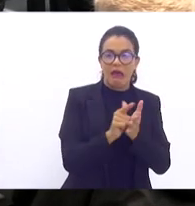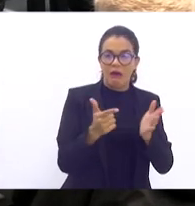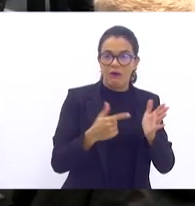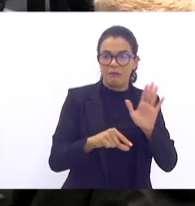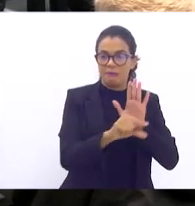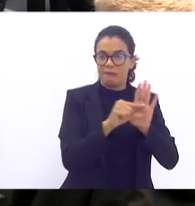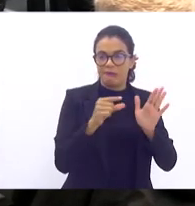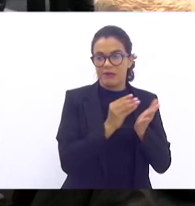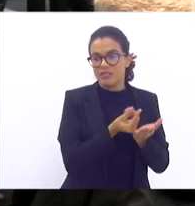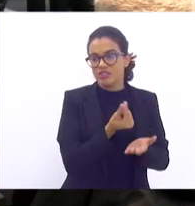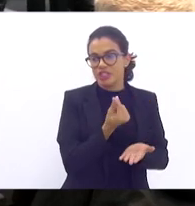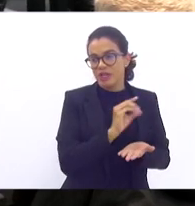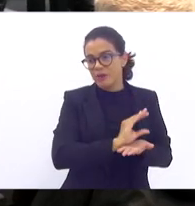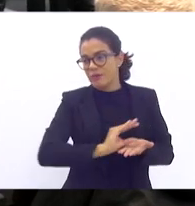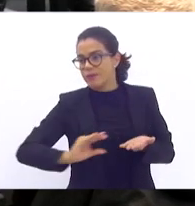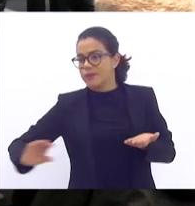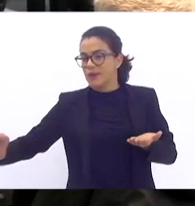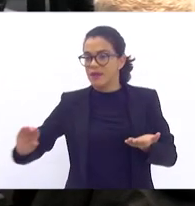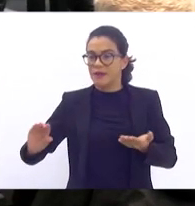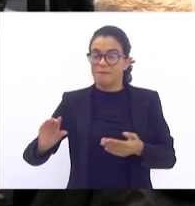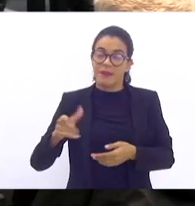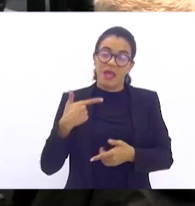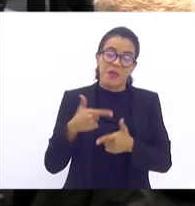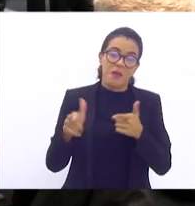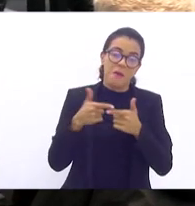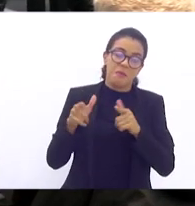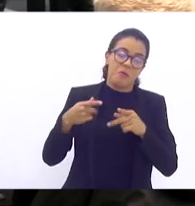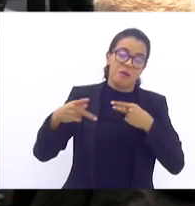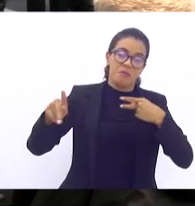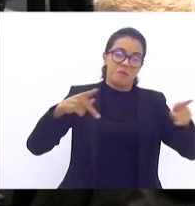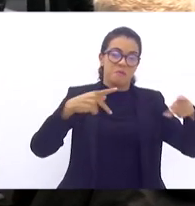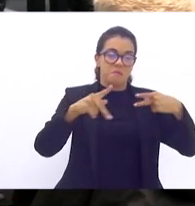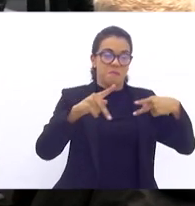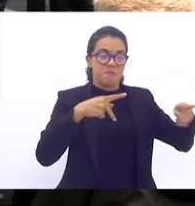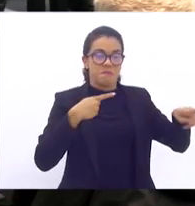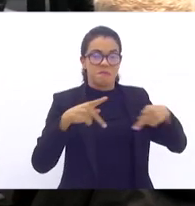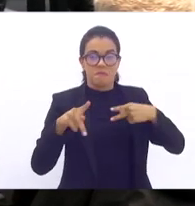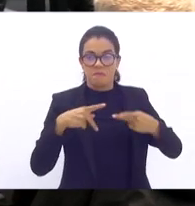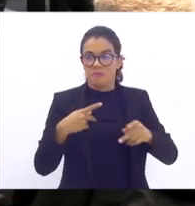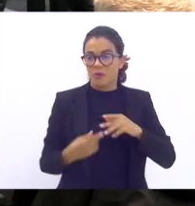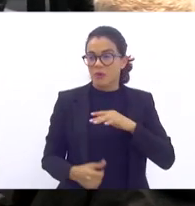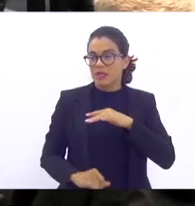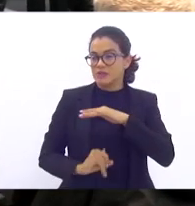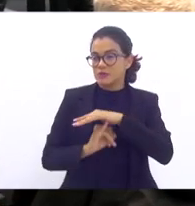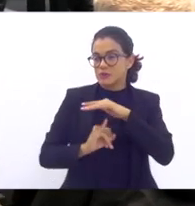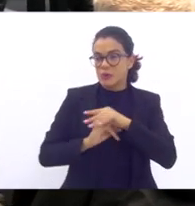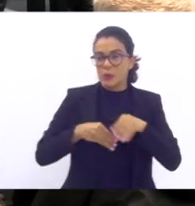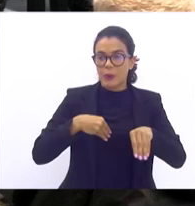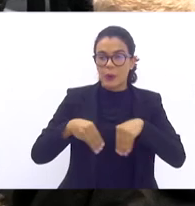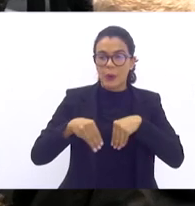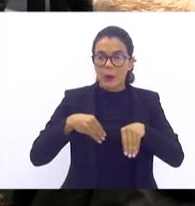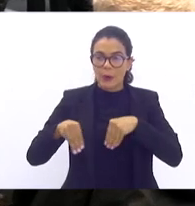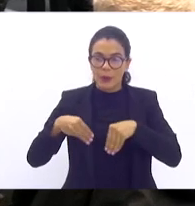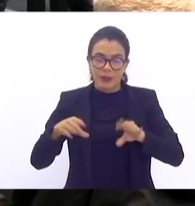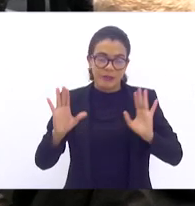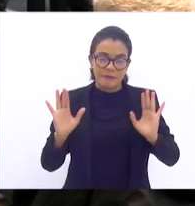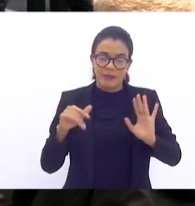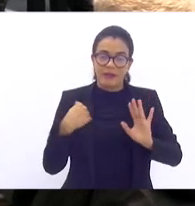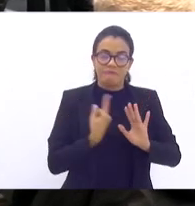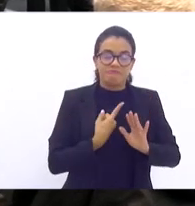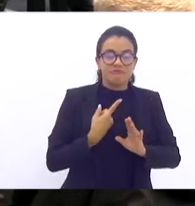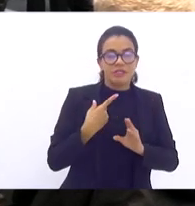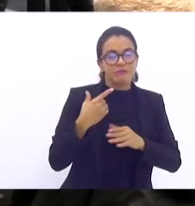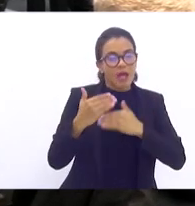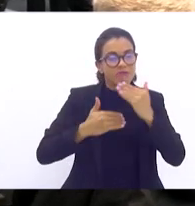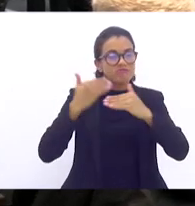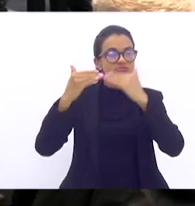de viadas muitas vezes e aí é problema dos órgãos de controle e problema de polícia e problema de Ministério Público a gente tá construindo